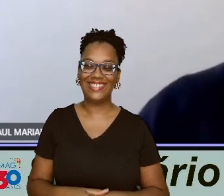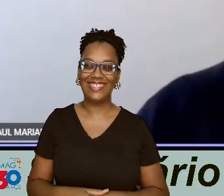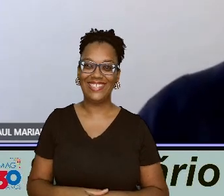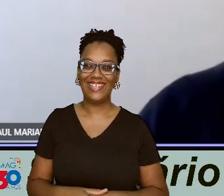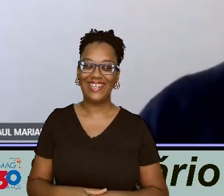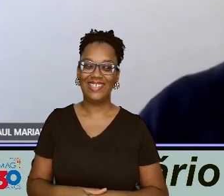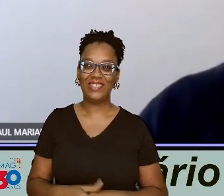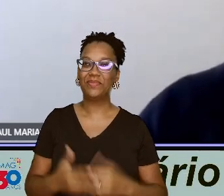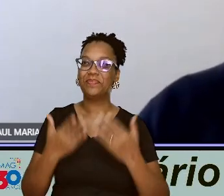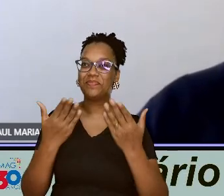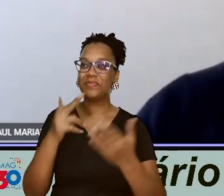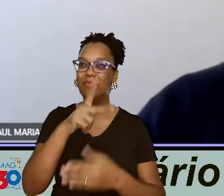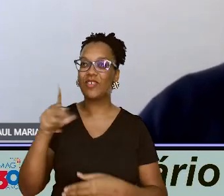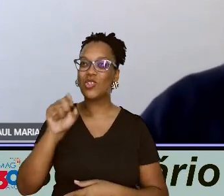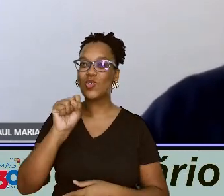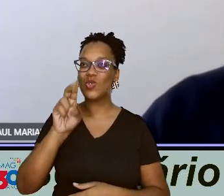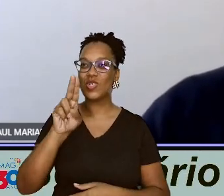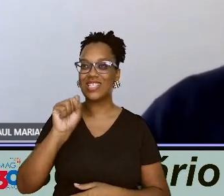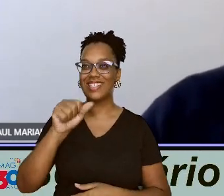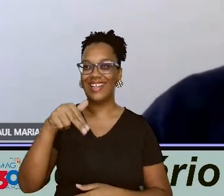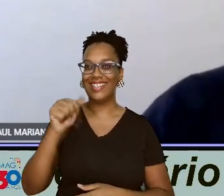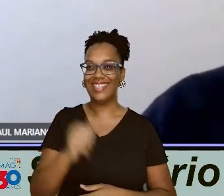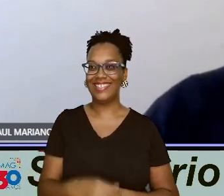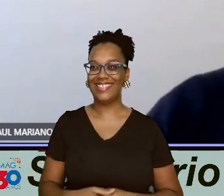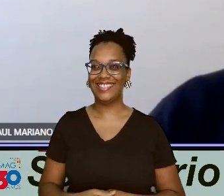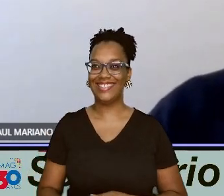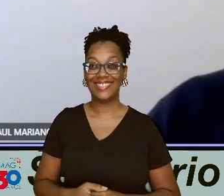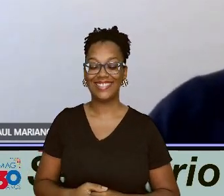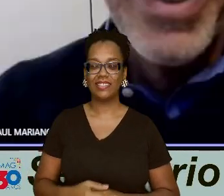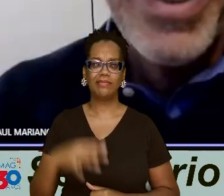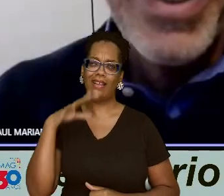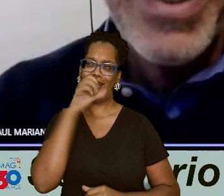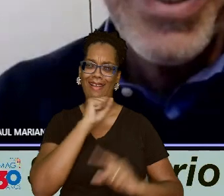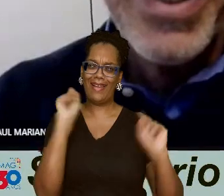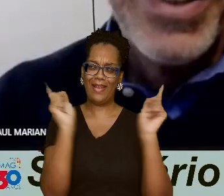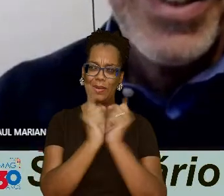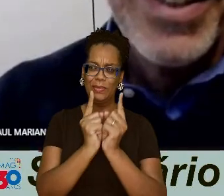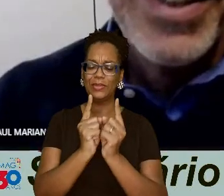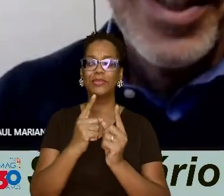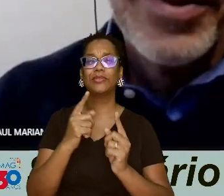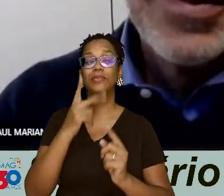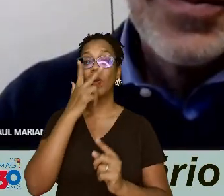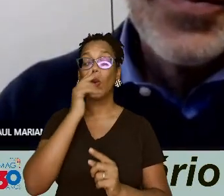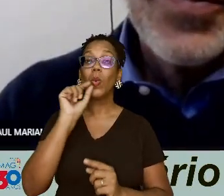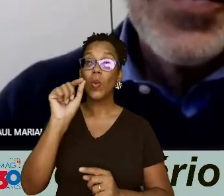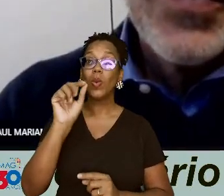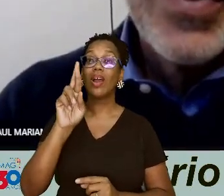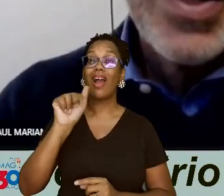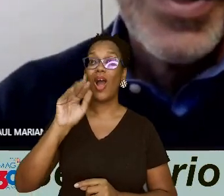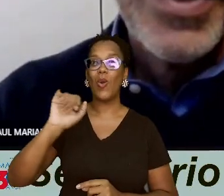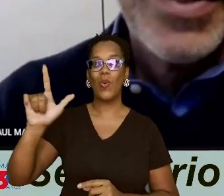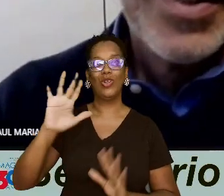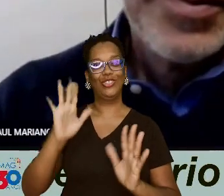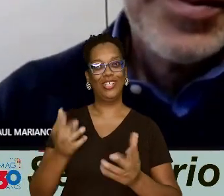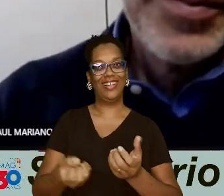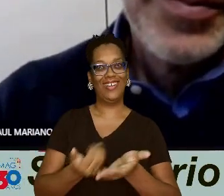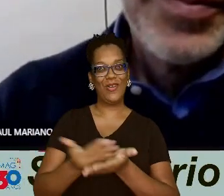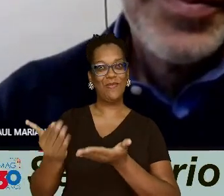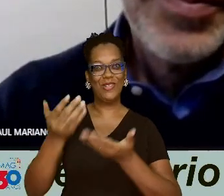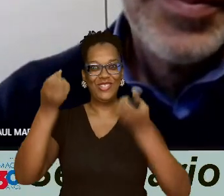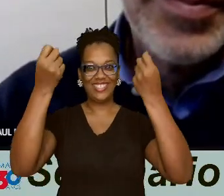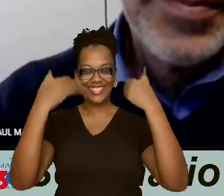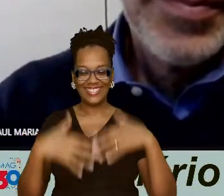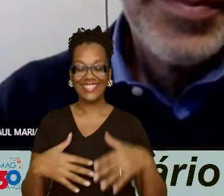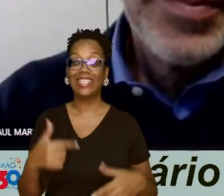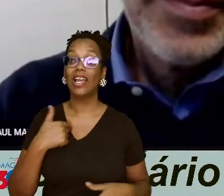Professora Suzana, pediu a palavra? Não, rápido. Acho que o Raul, você já até levantou a bola para mim. Algo que eu